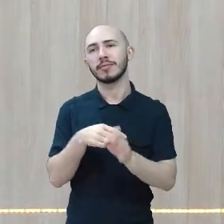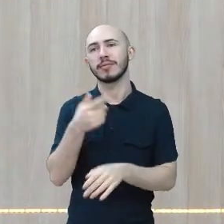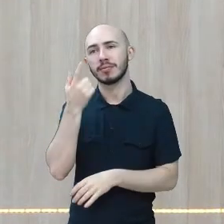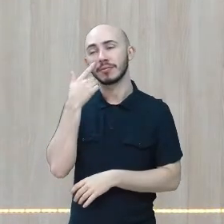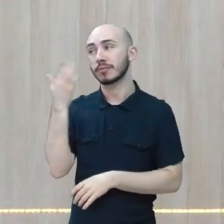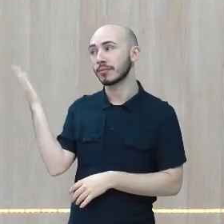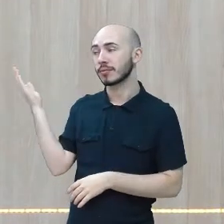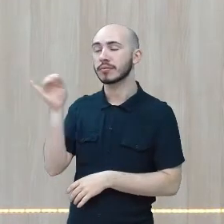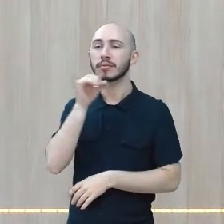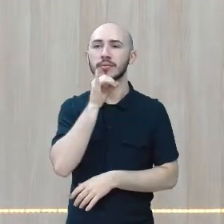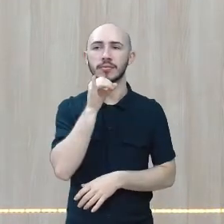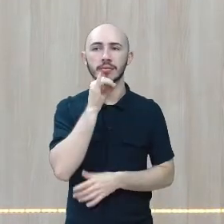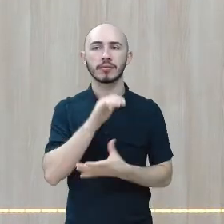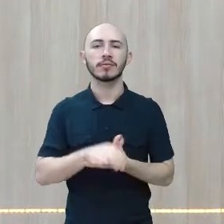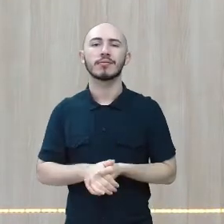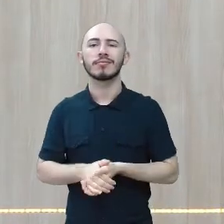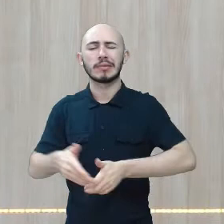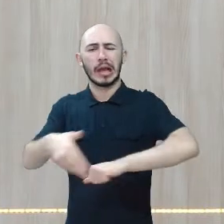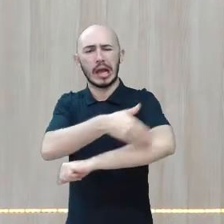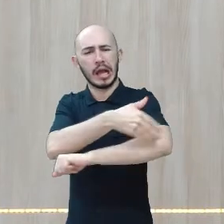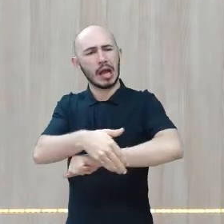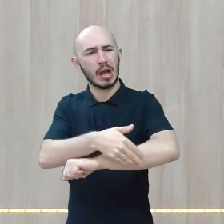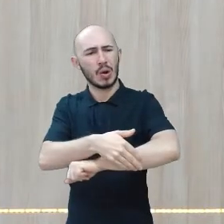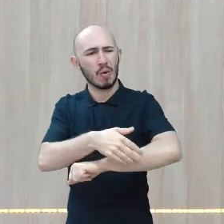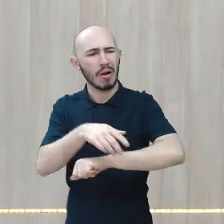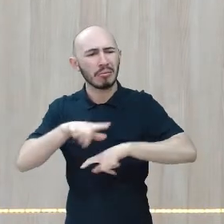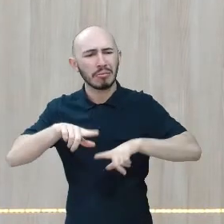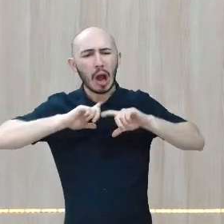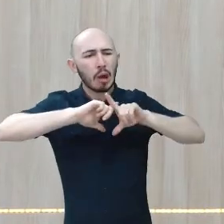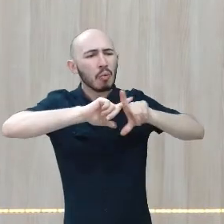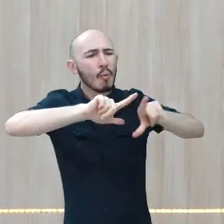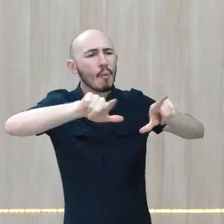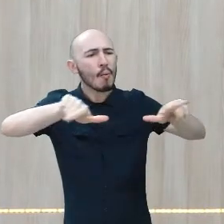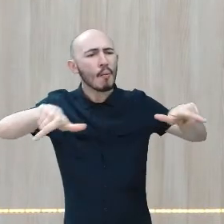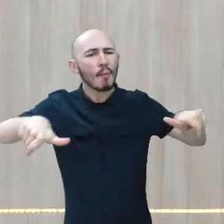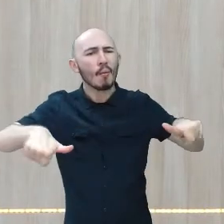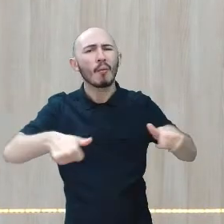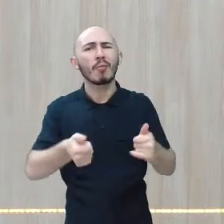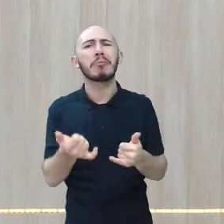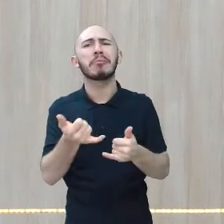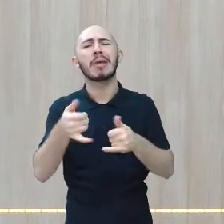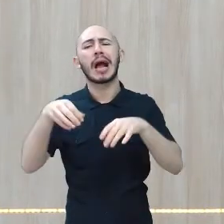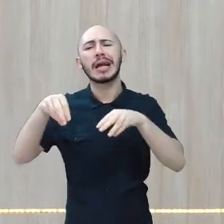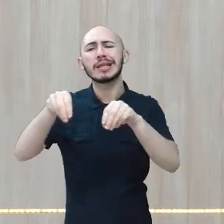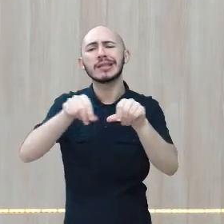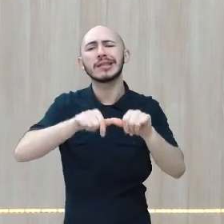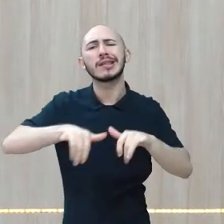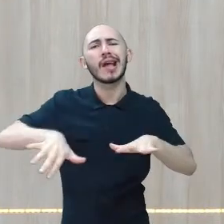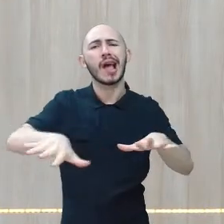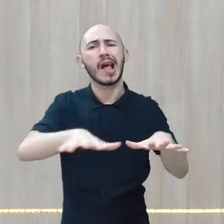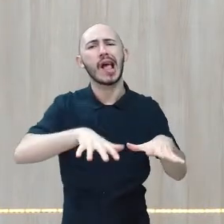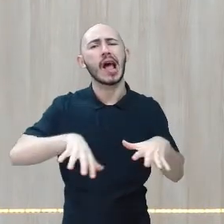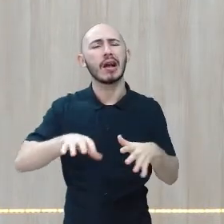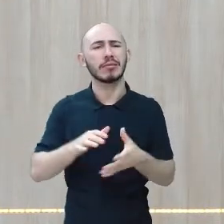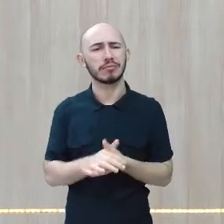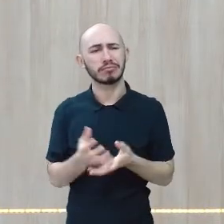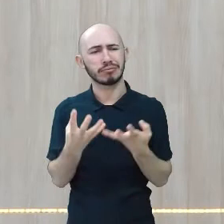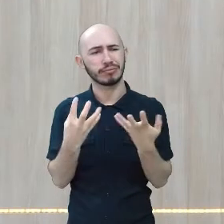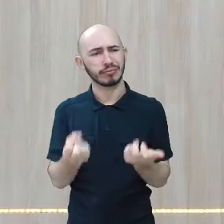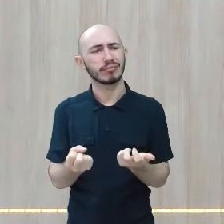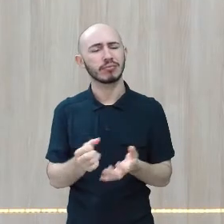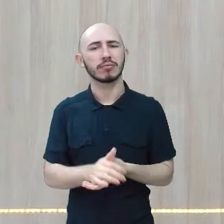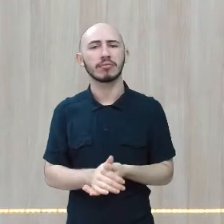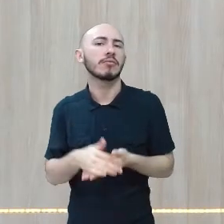Essa rua é um verdadeiro deserto, não é? Você está também, não é, dizendo que a rua não